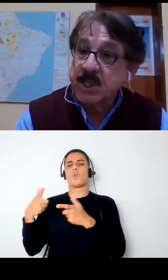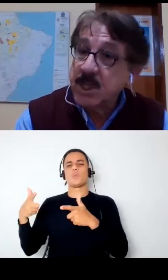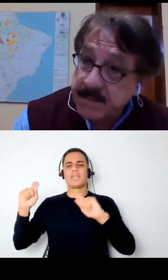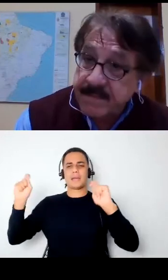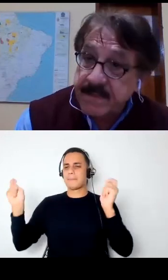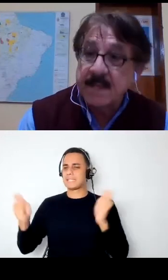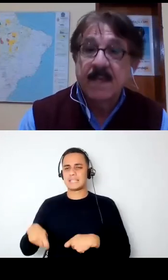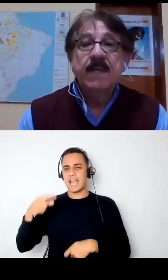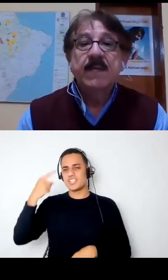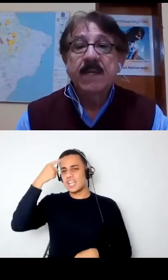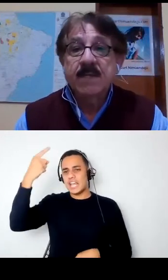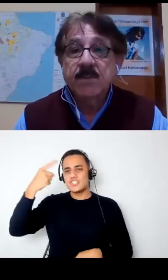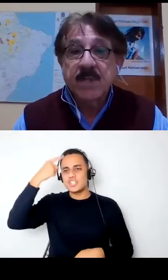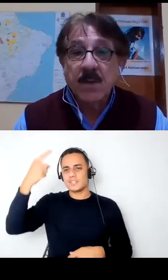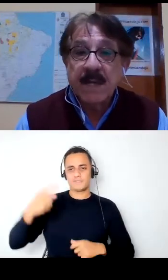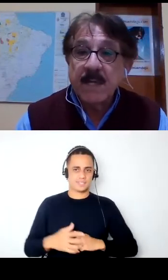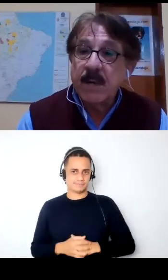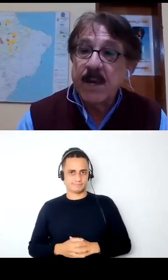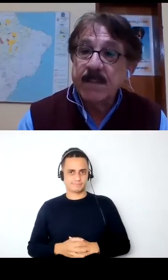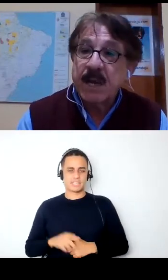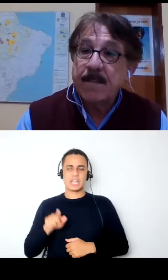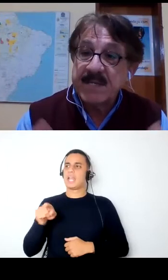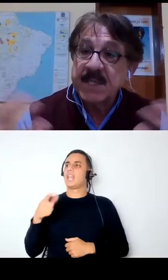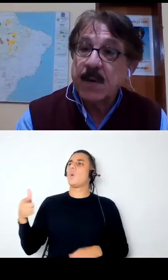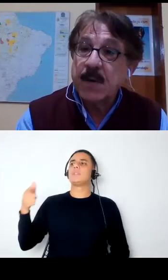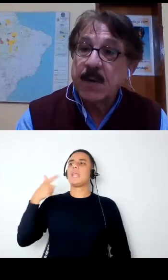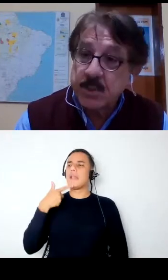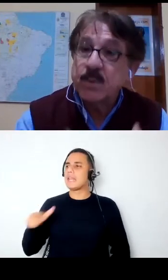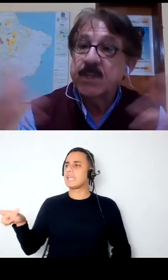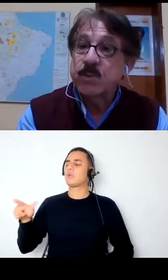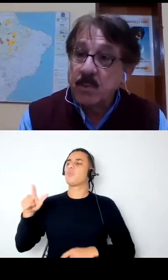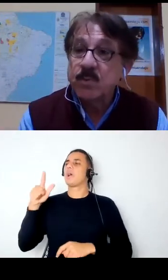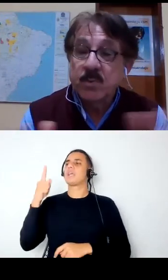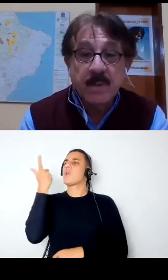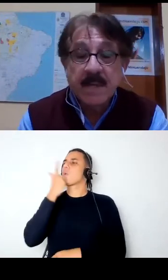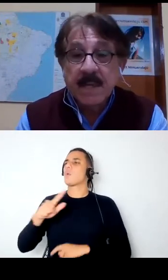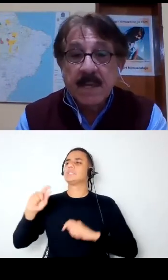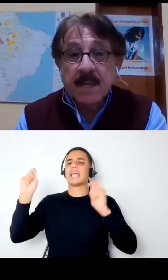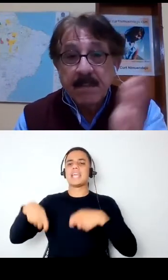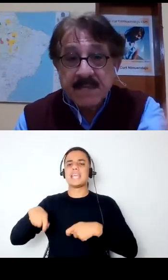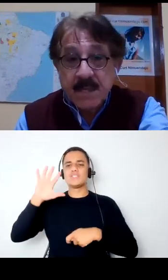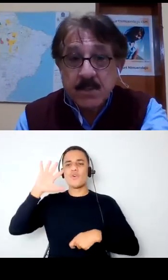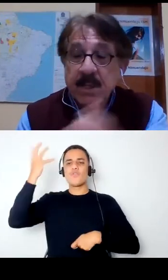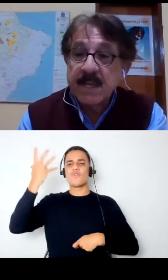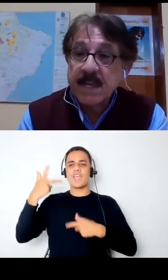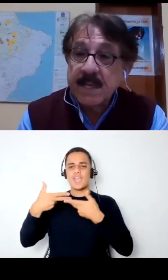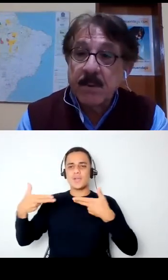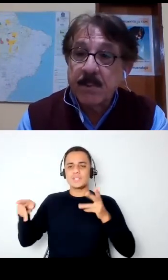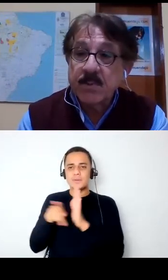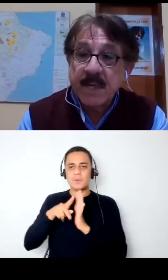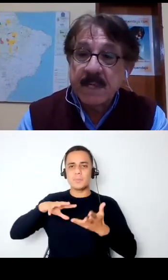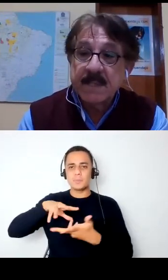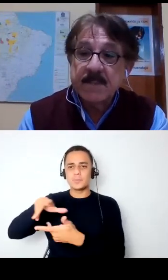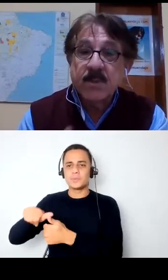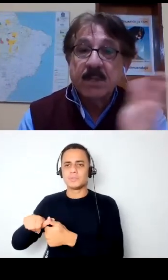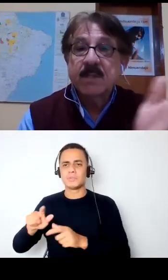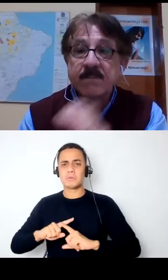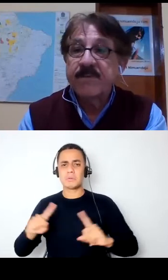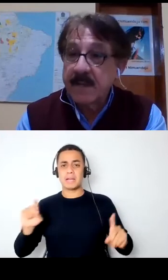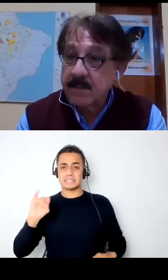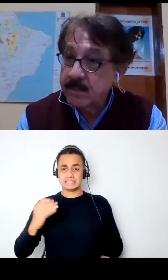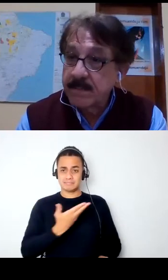falam computador, eles falam não sei o quê, não sei o quê. Eles não têm, então você pode vir de lá imaginando